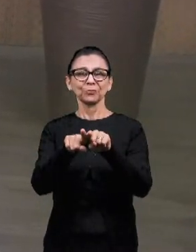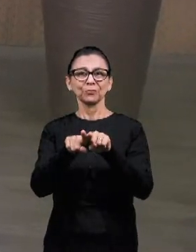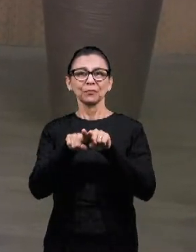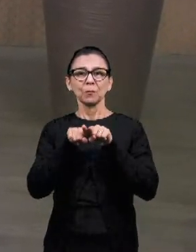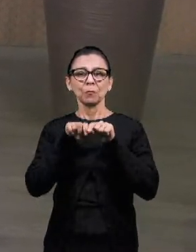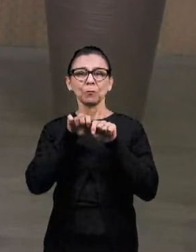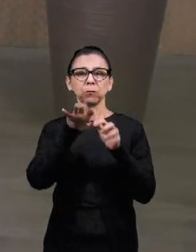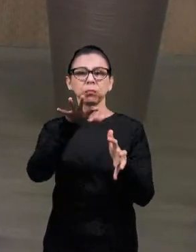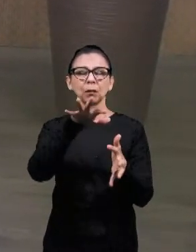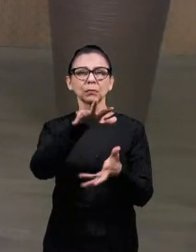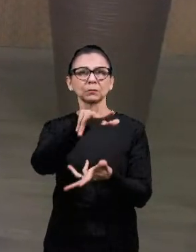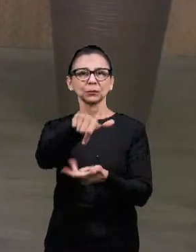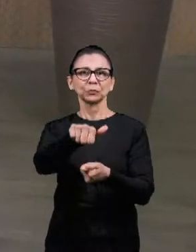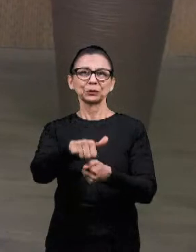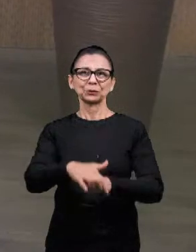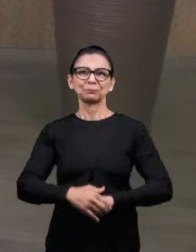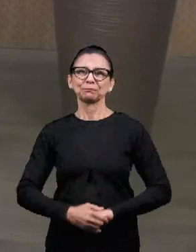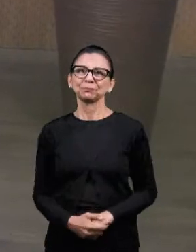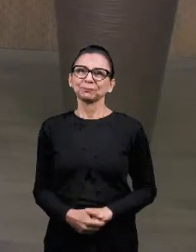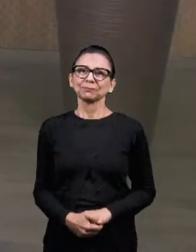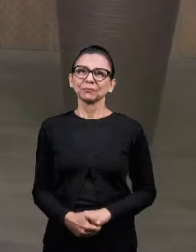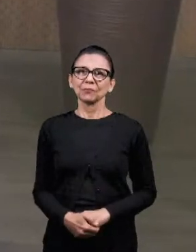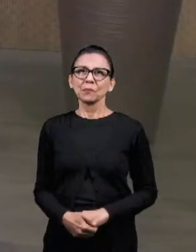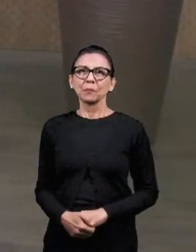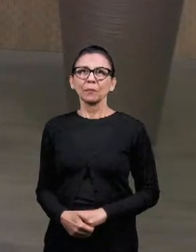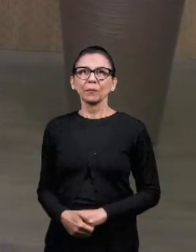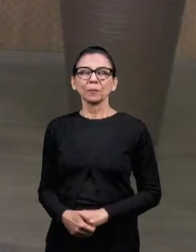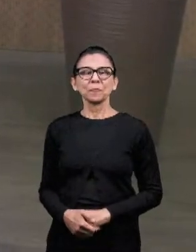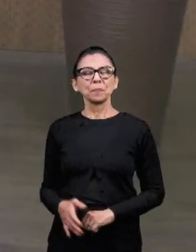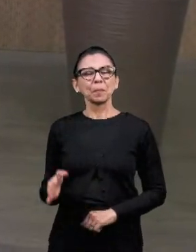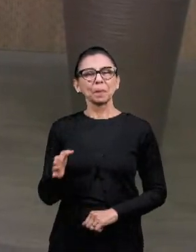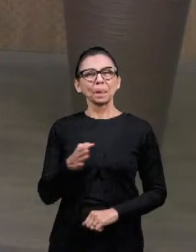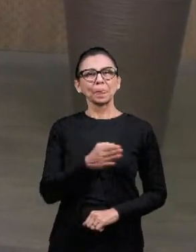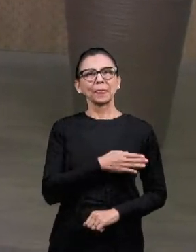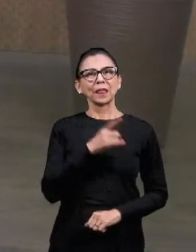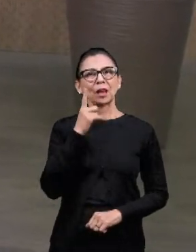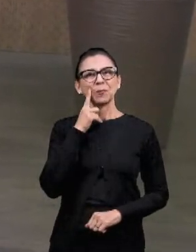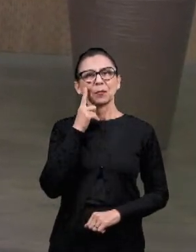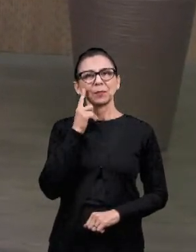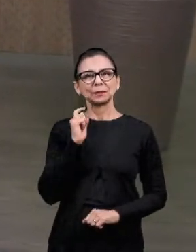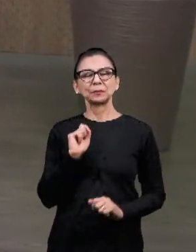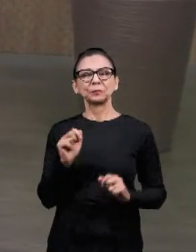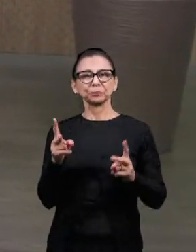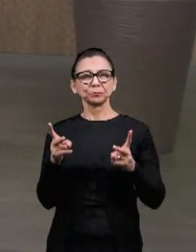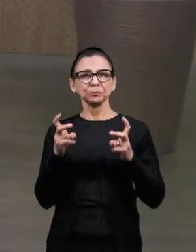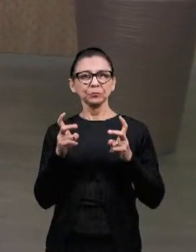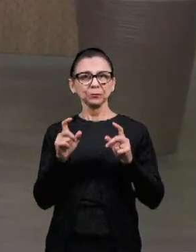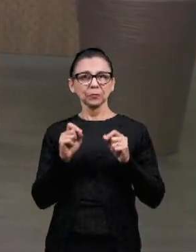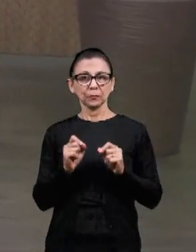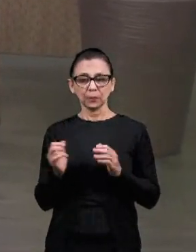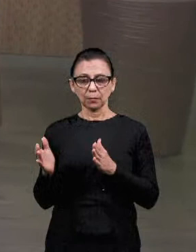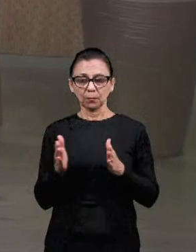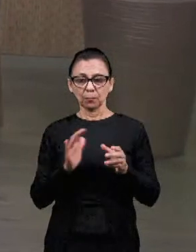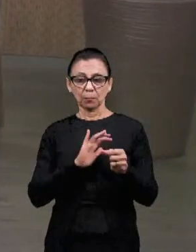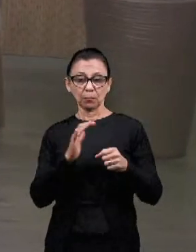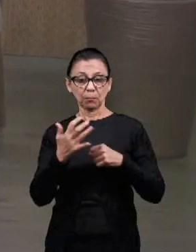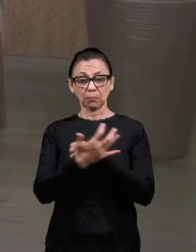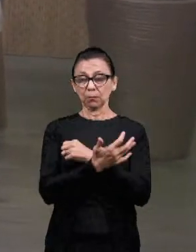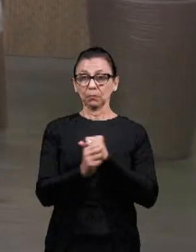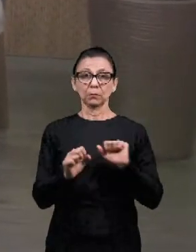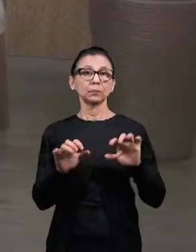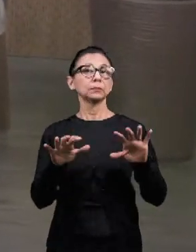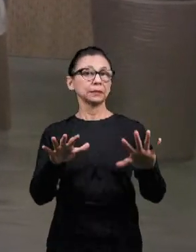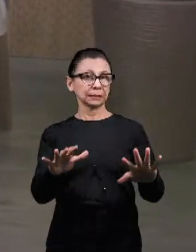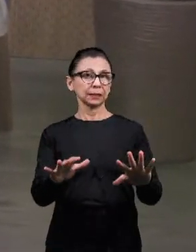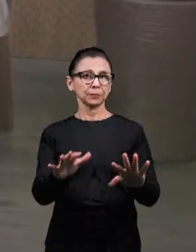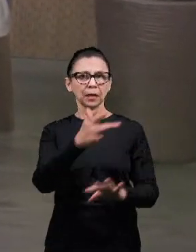temos uma possível contradição que as pessoas podem não perceber. Nós estamos num período de pandemia, é o período